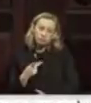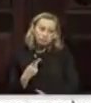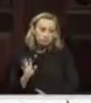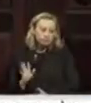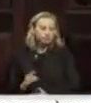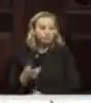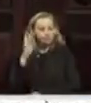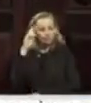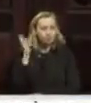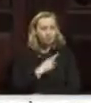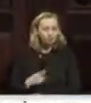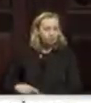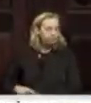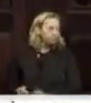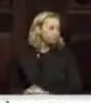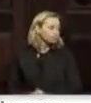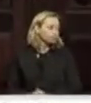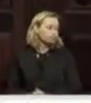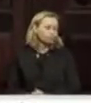Presidente,